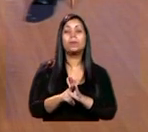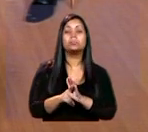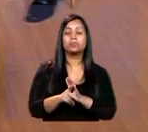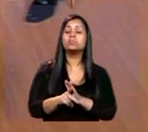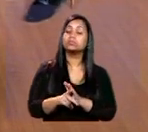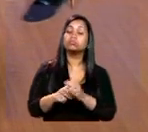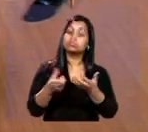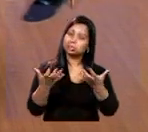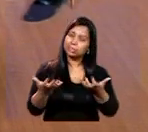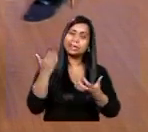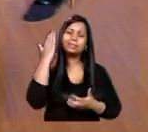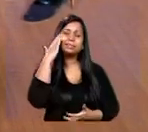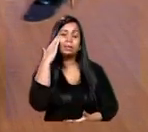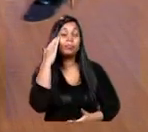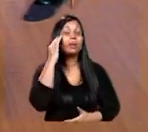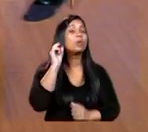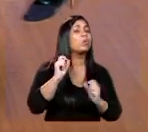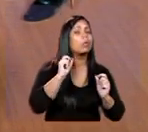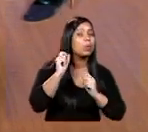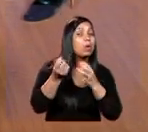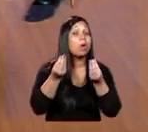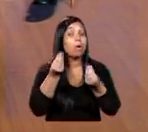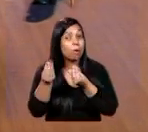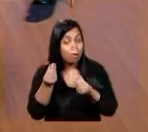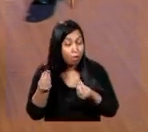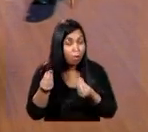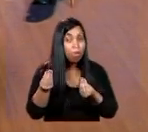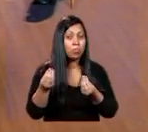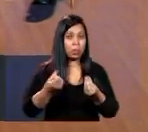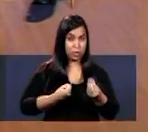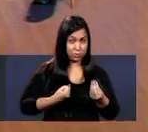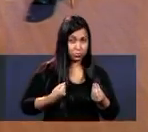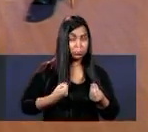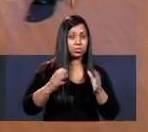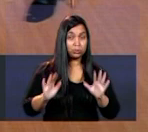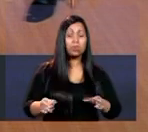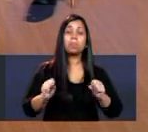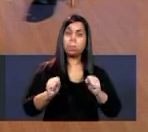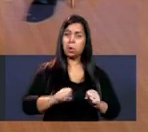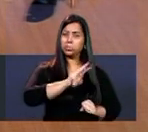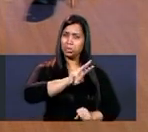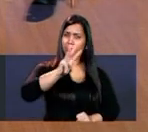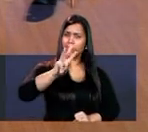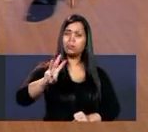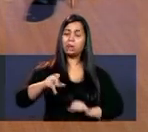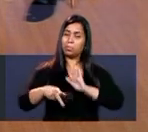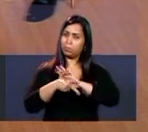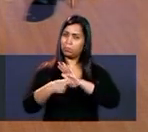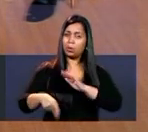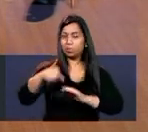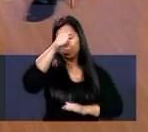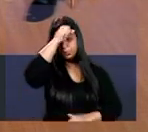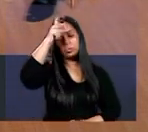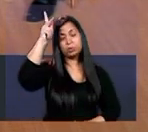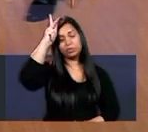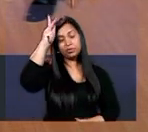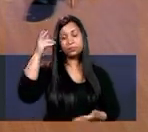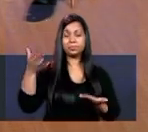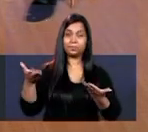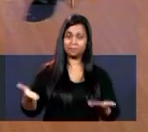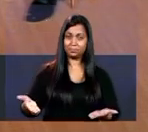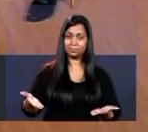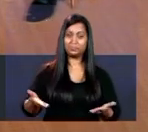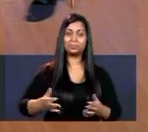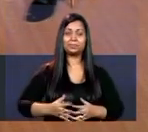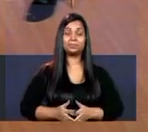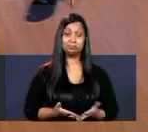Atenção Domiciliar. Como a Andréia disse, se você quiser saber mais sobre esse serviço, além desses contatos que ela deu, você pode entrar no site da Prefeitura,